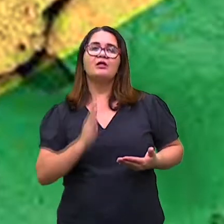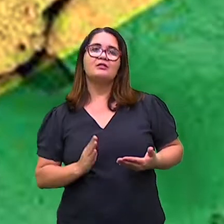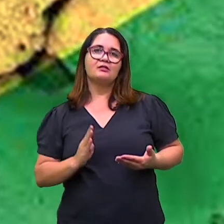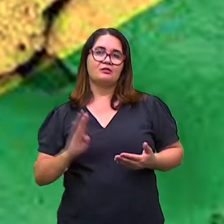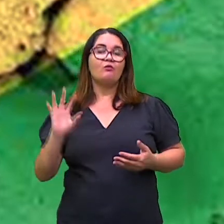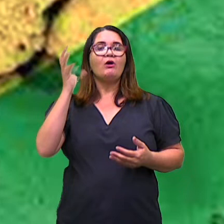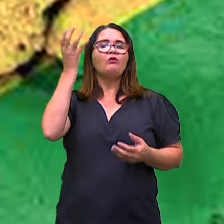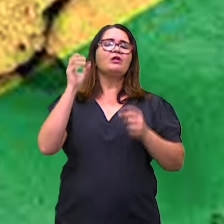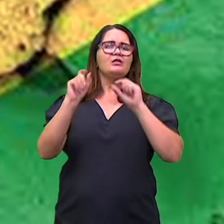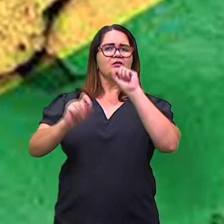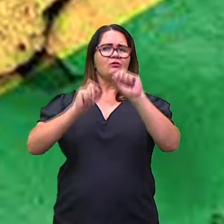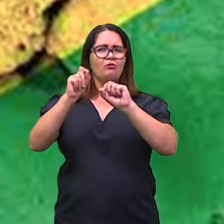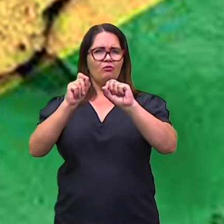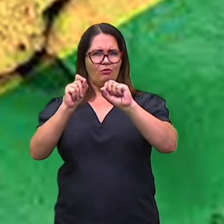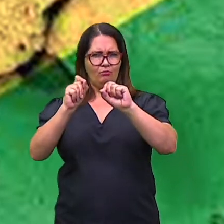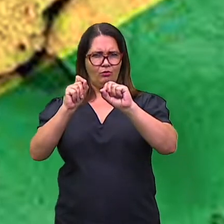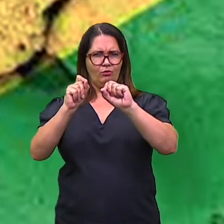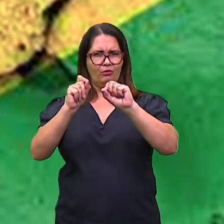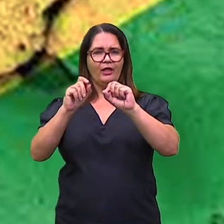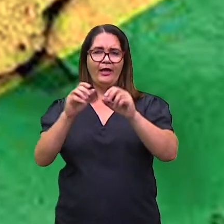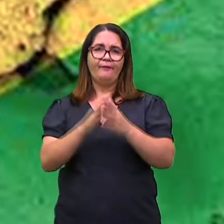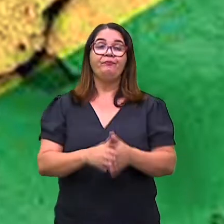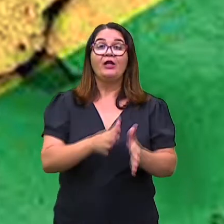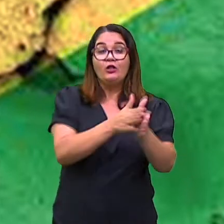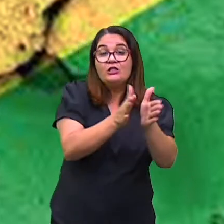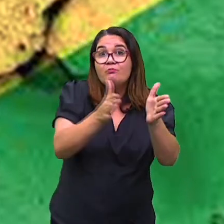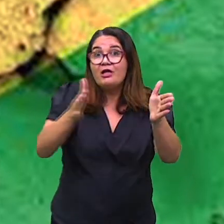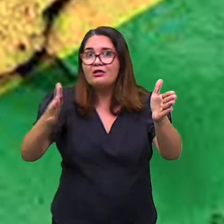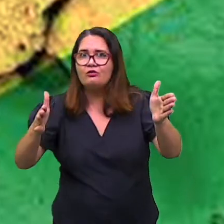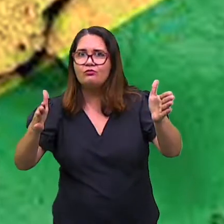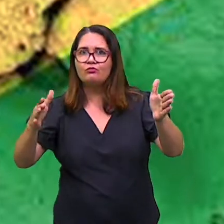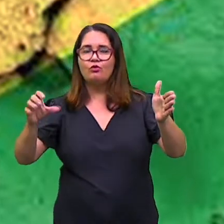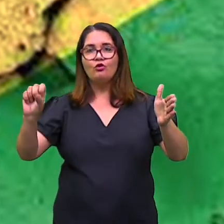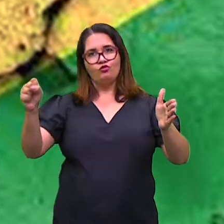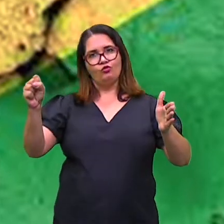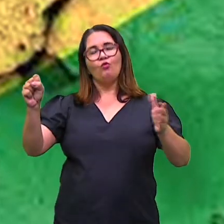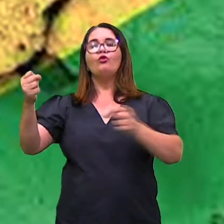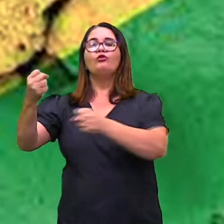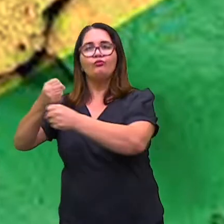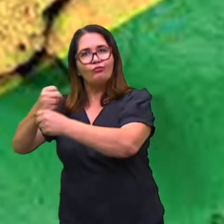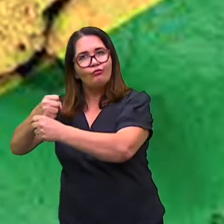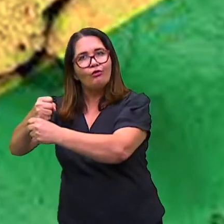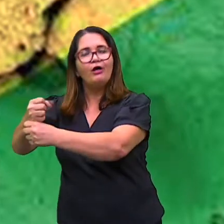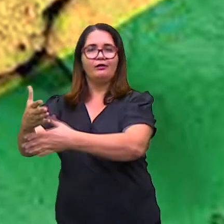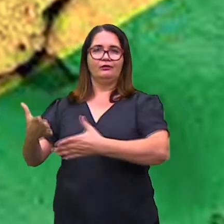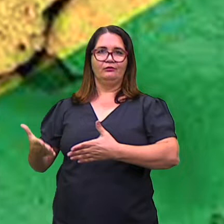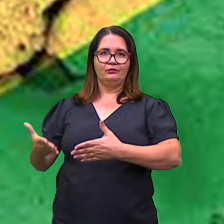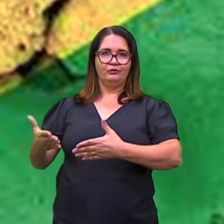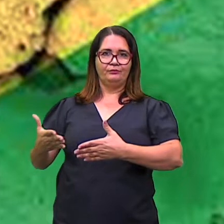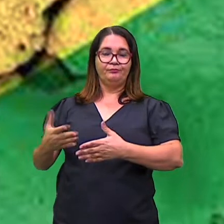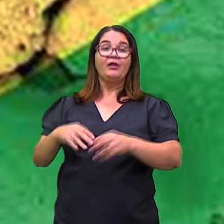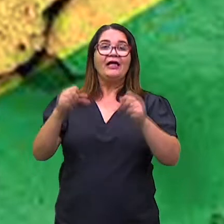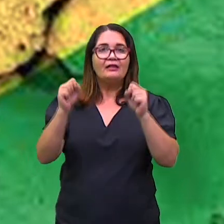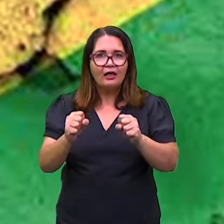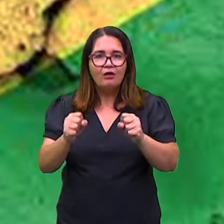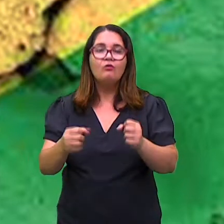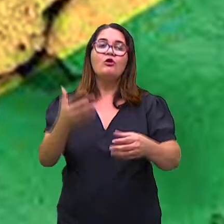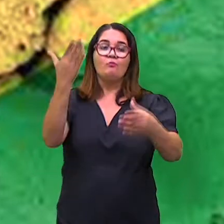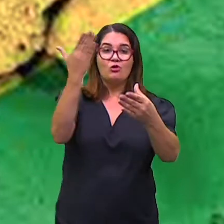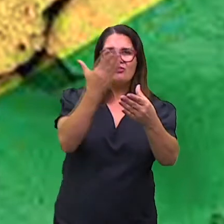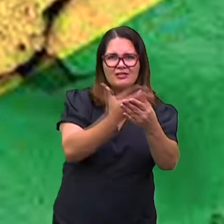de cassação em 8 anos. Desde 1945, 5 processos de